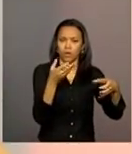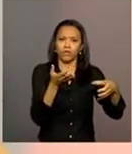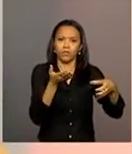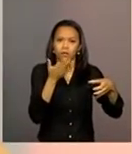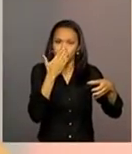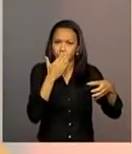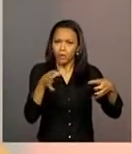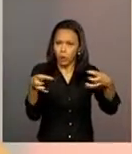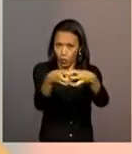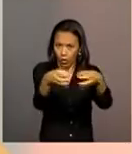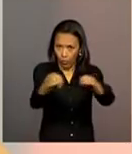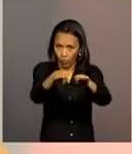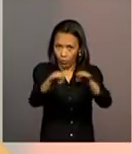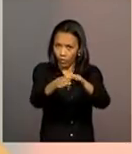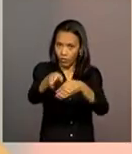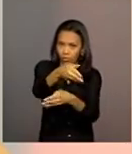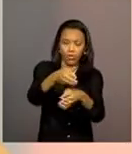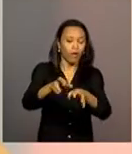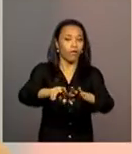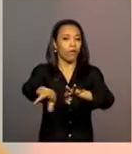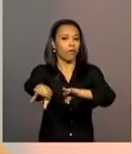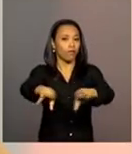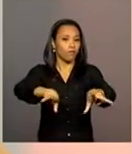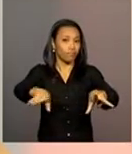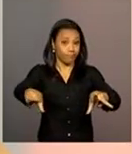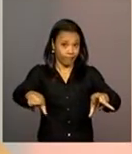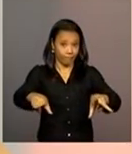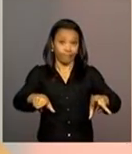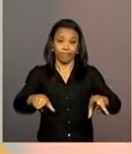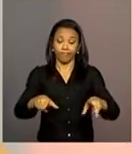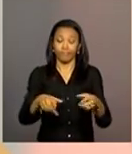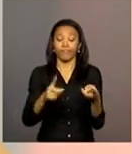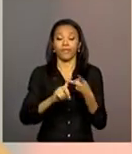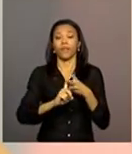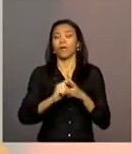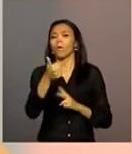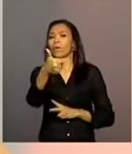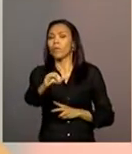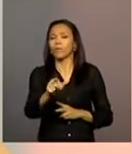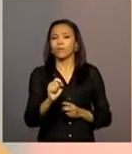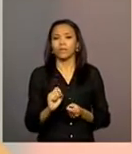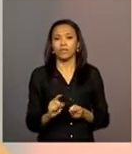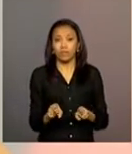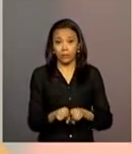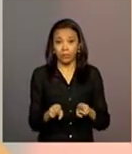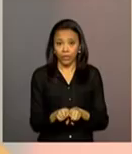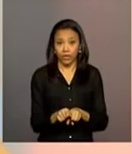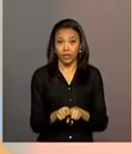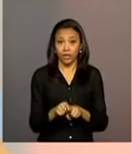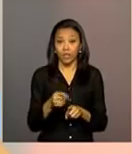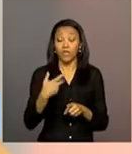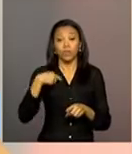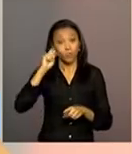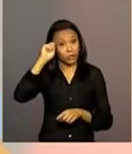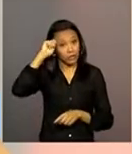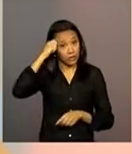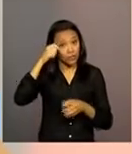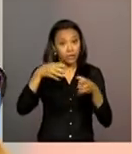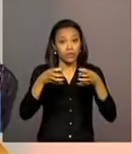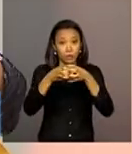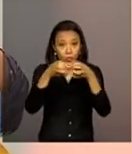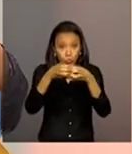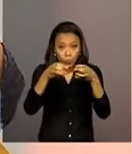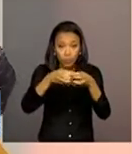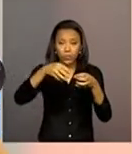demandas similares a questão da da da população quilombola que tem